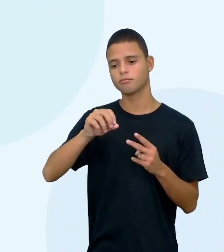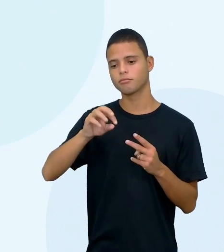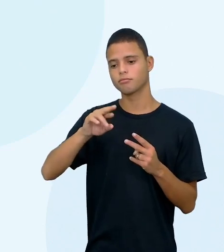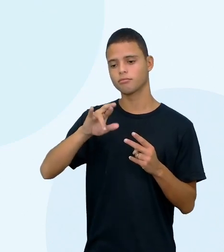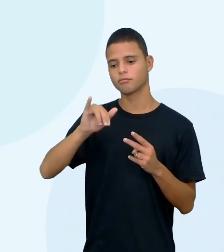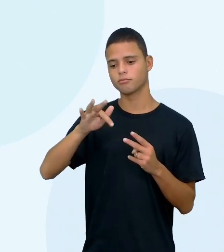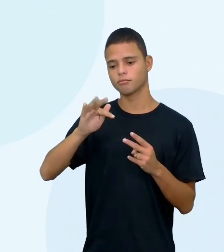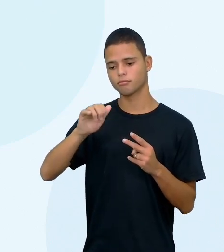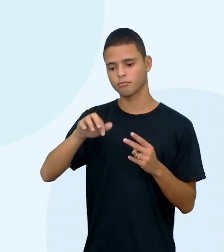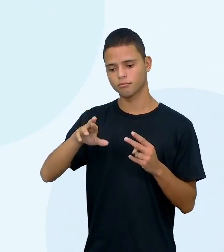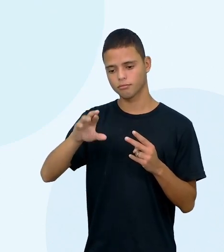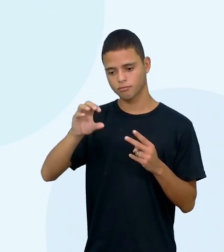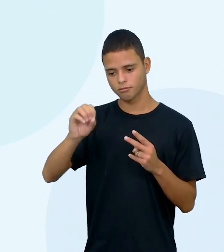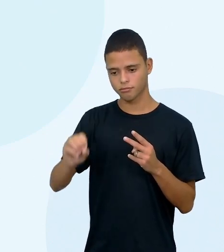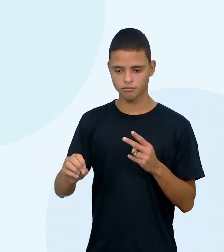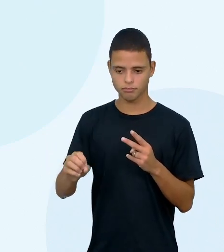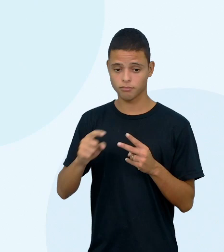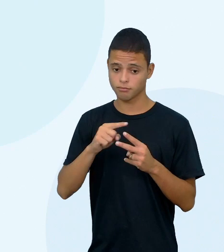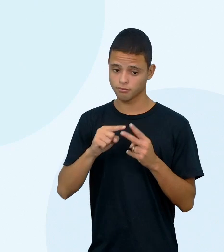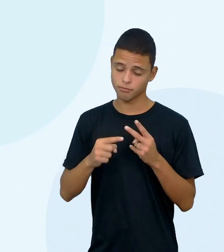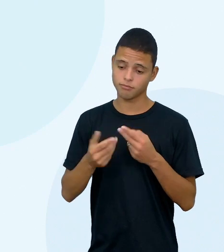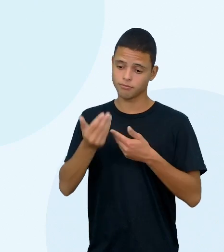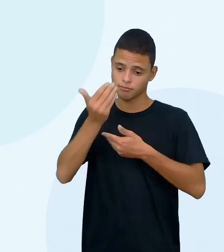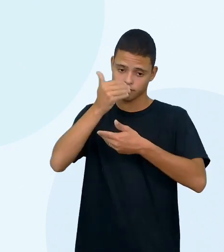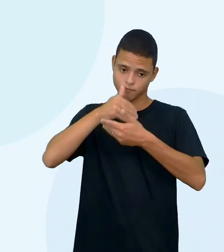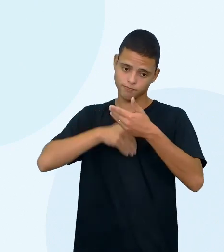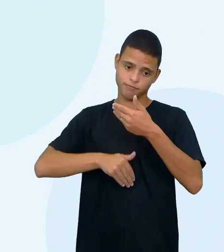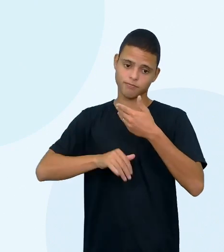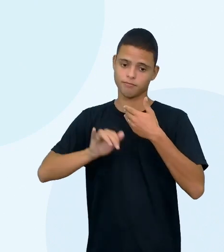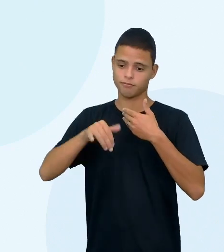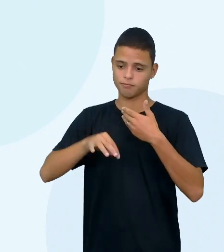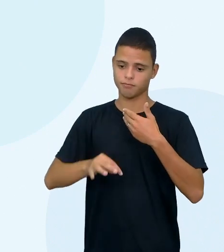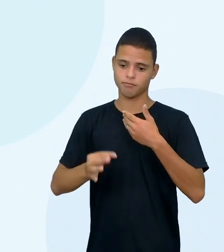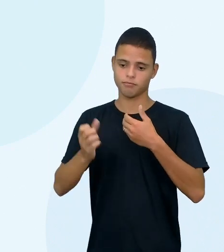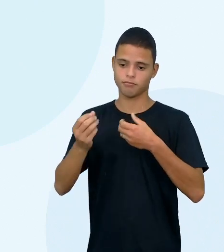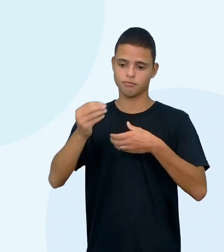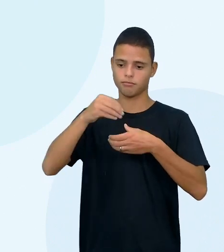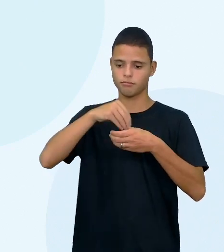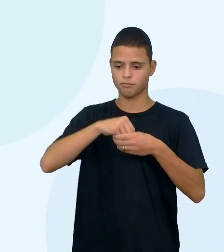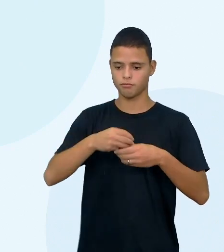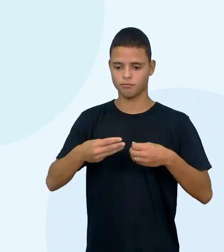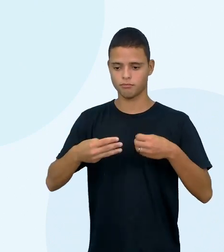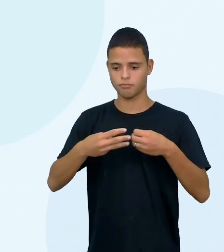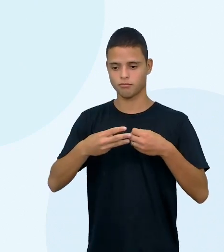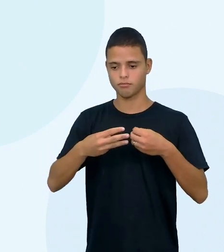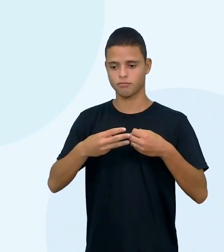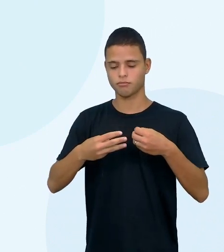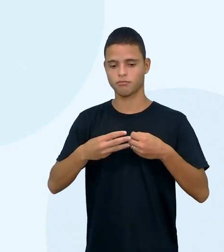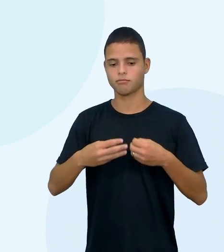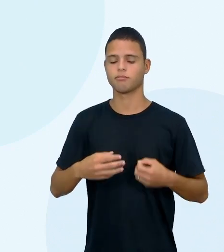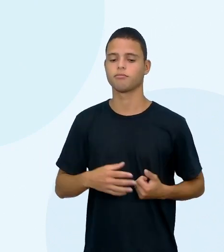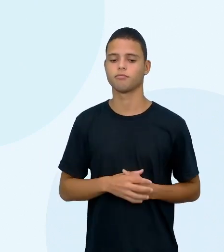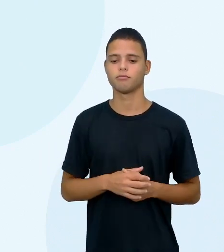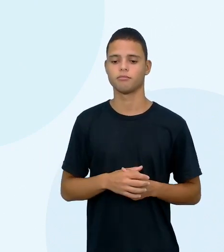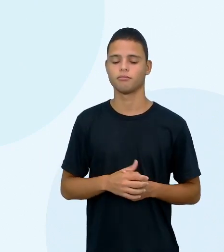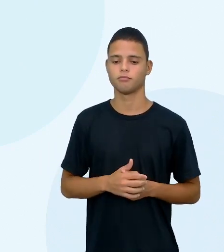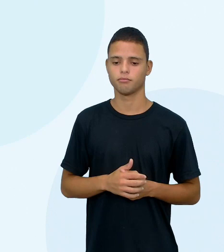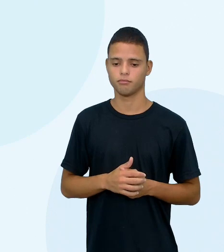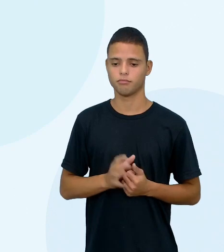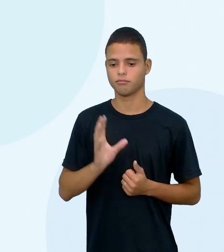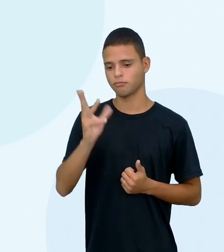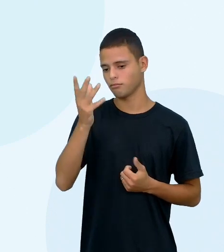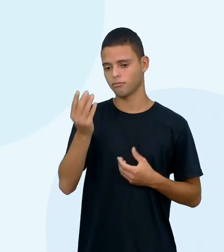eles fazem uma digestão exclusivamente intracelular, ou seja, a digestão acontece